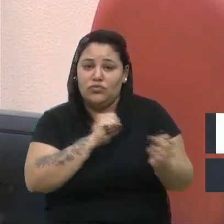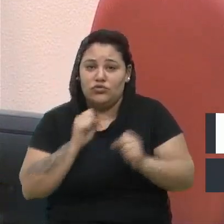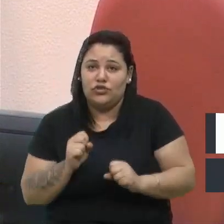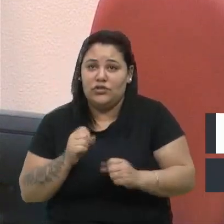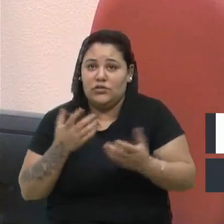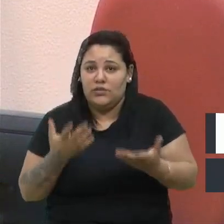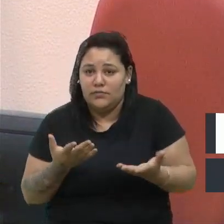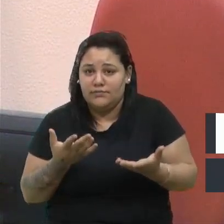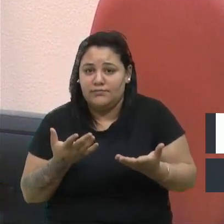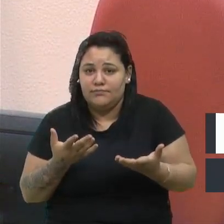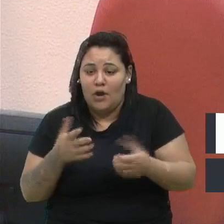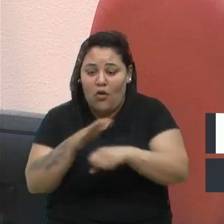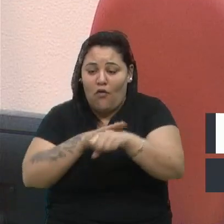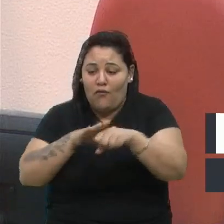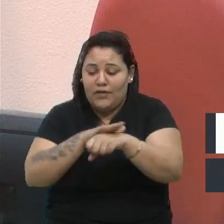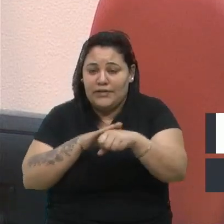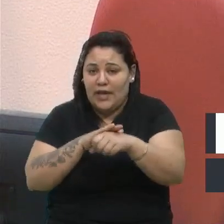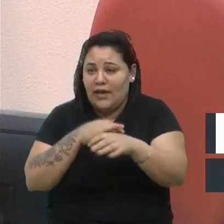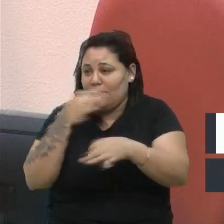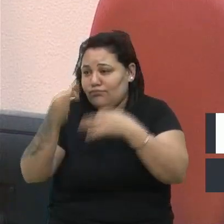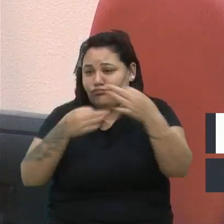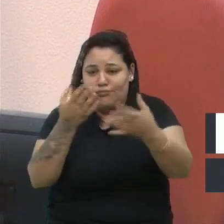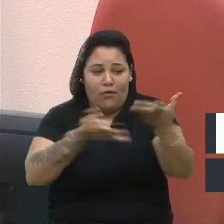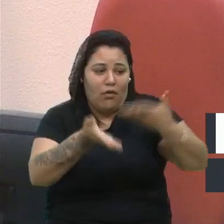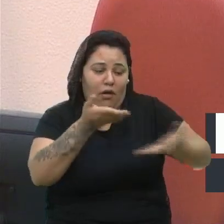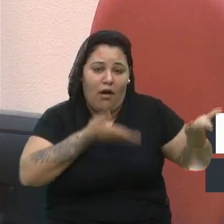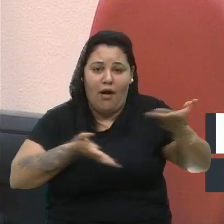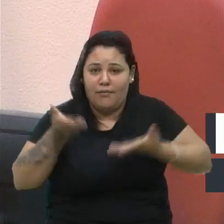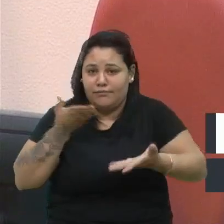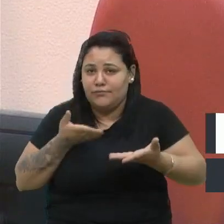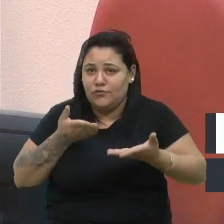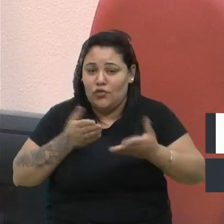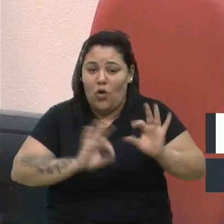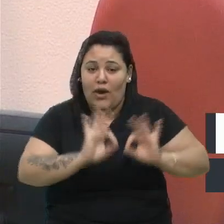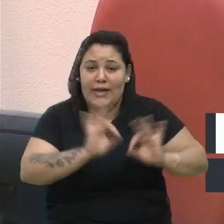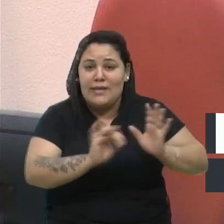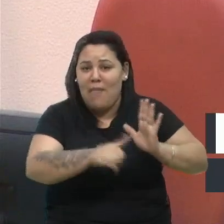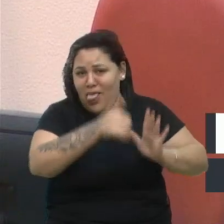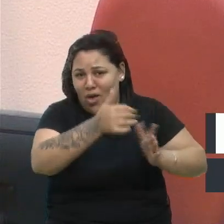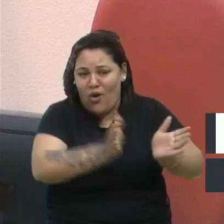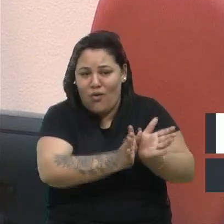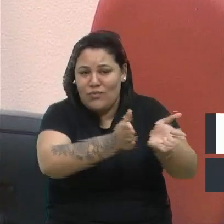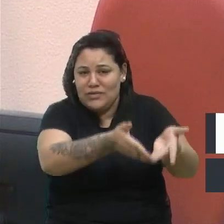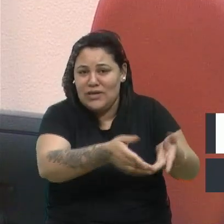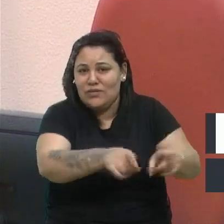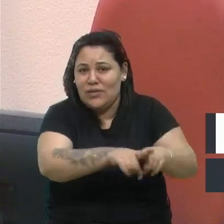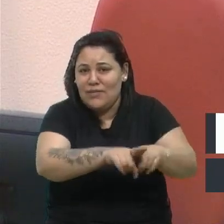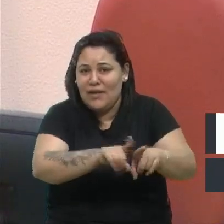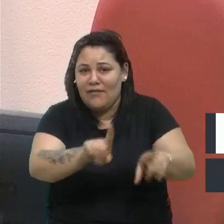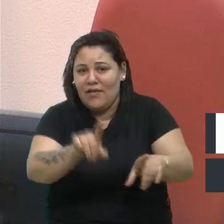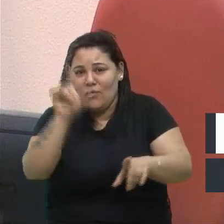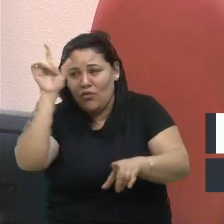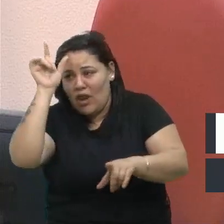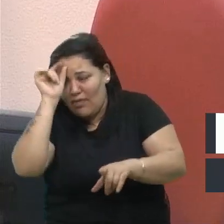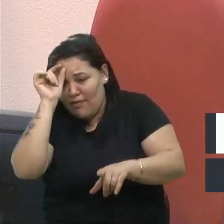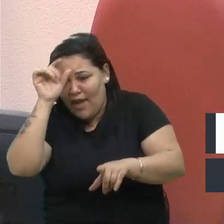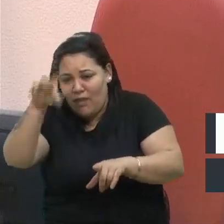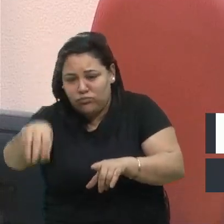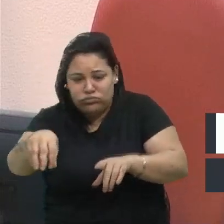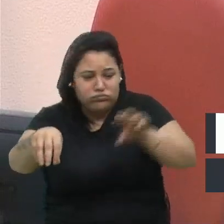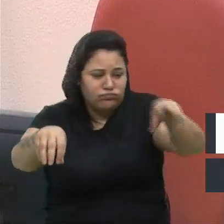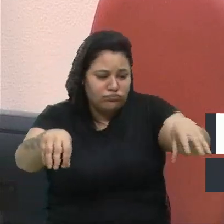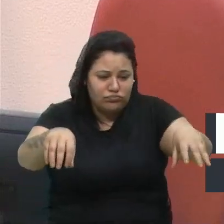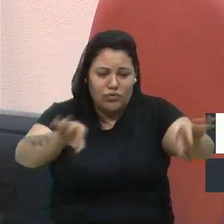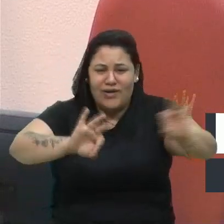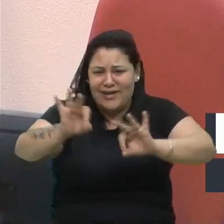consenso, rever aqui e a gente poder, né, separar as comissões, separar o que nós poderíamos aliviar uma, colocar na outra,